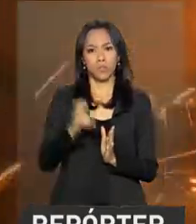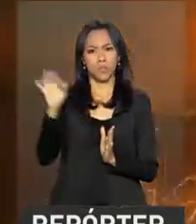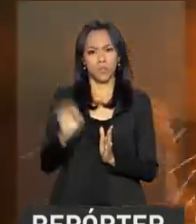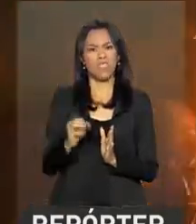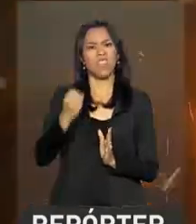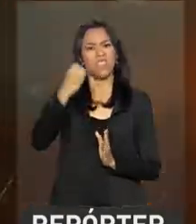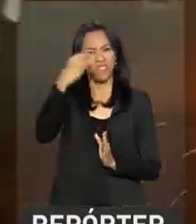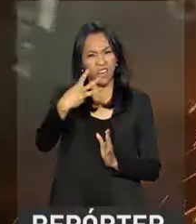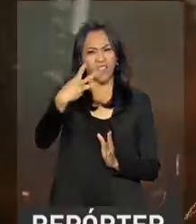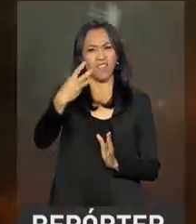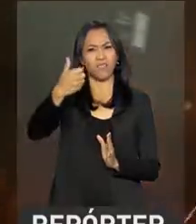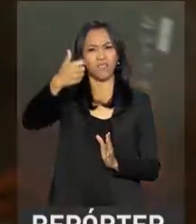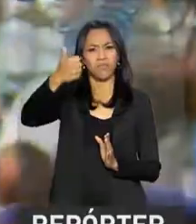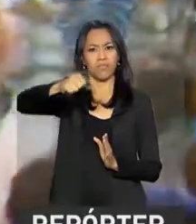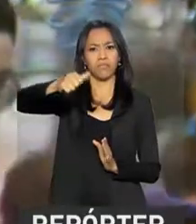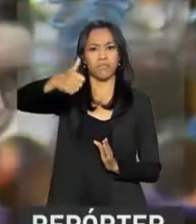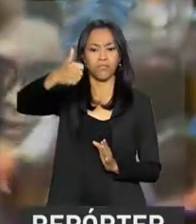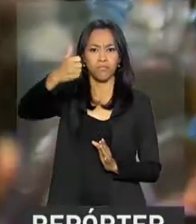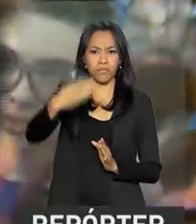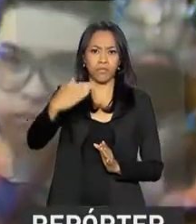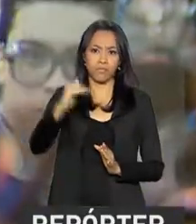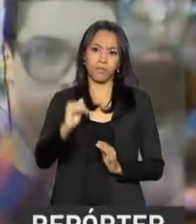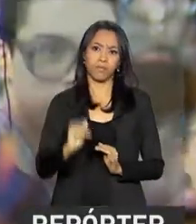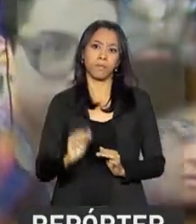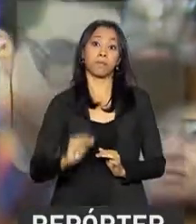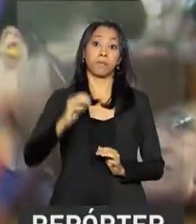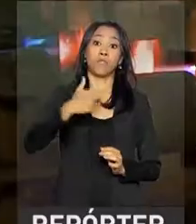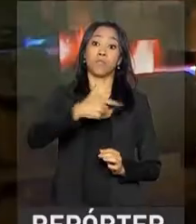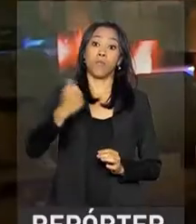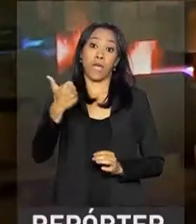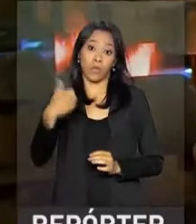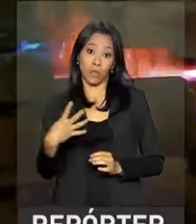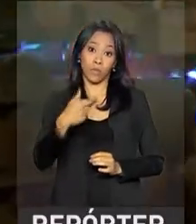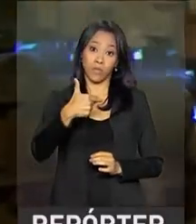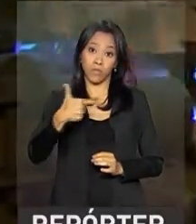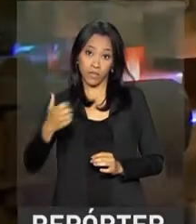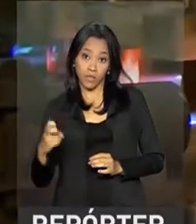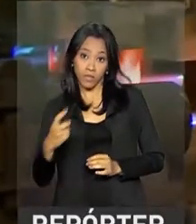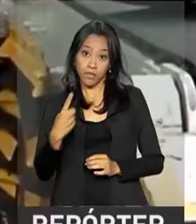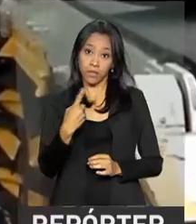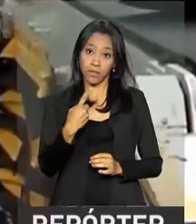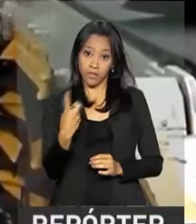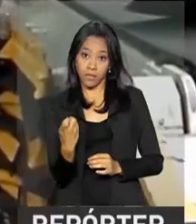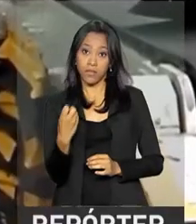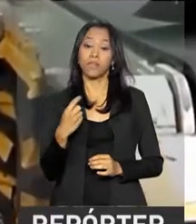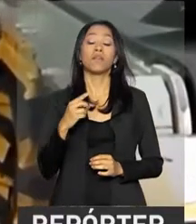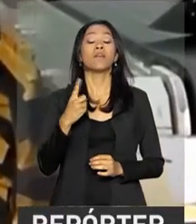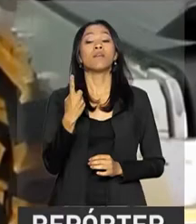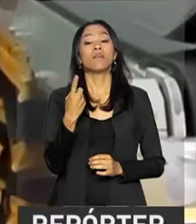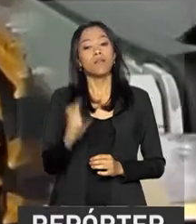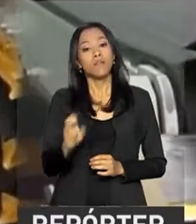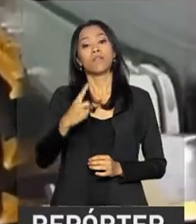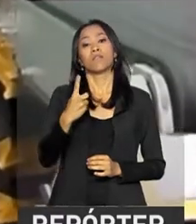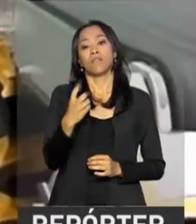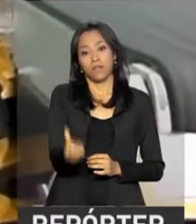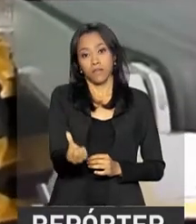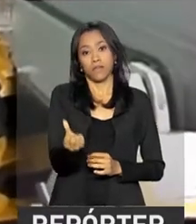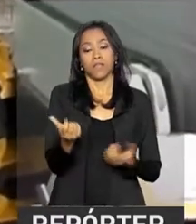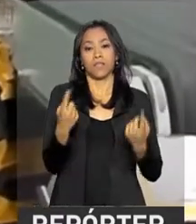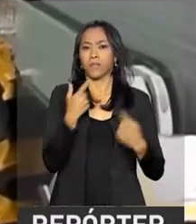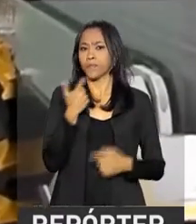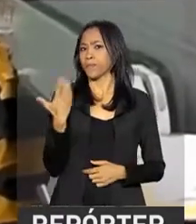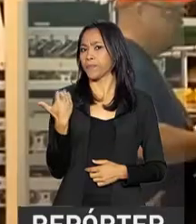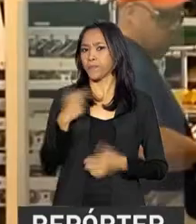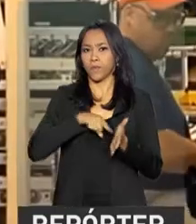sucessivas em 2014 2015 e 2016 de acordo com os dados divulgados agora há pouco